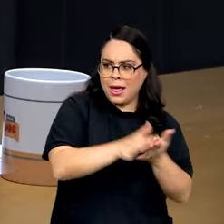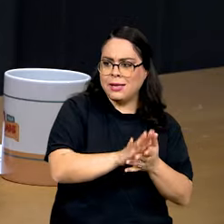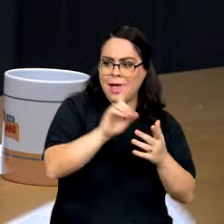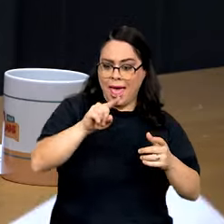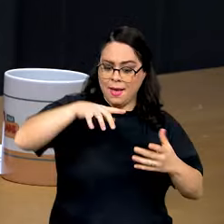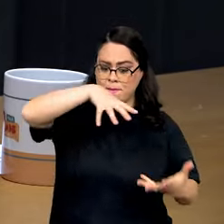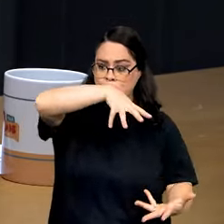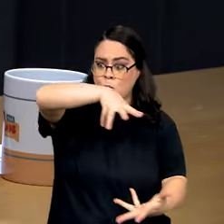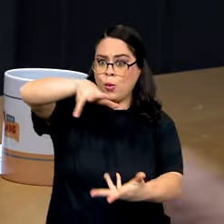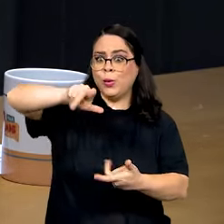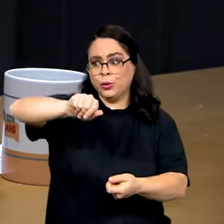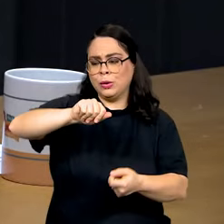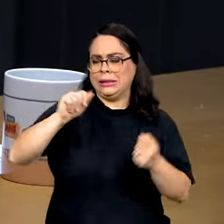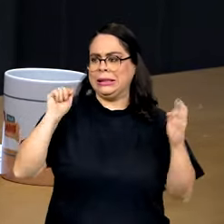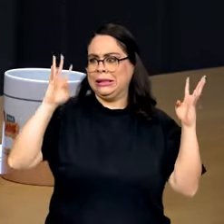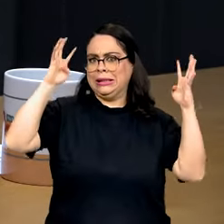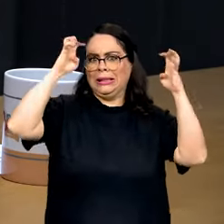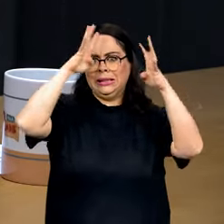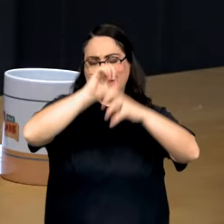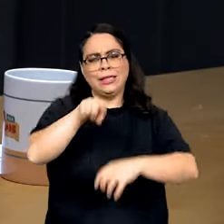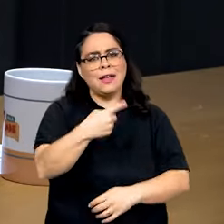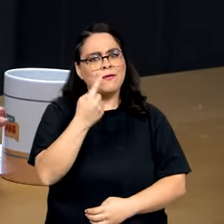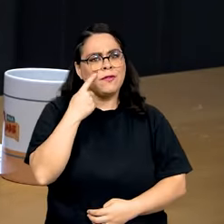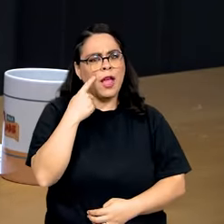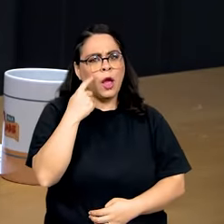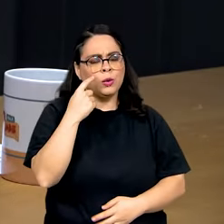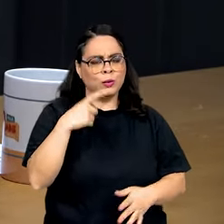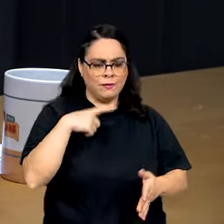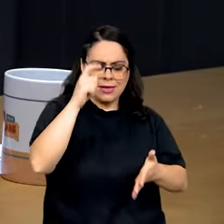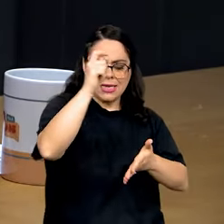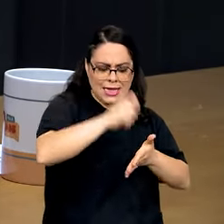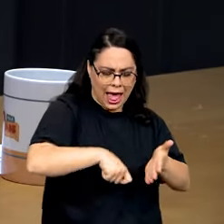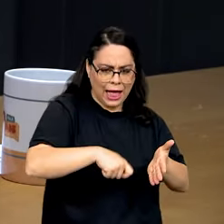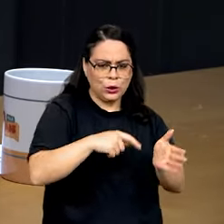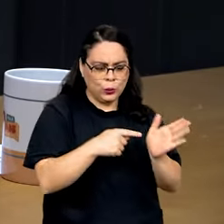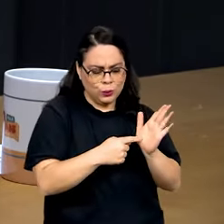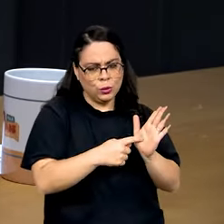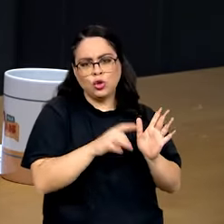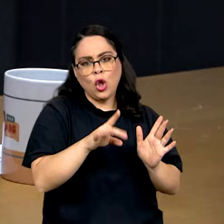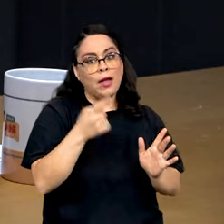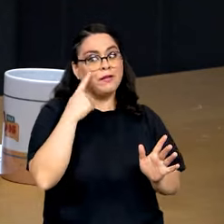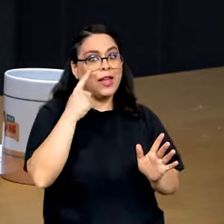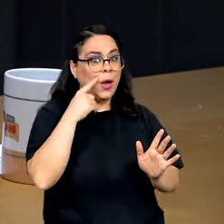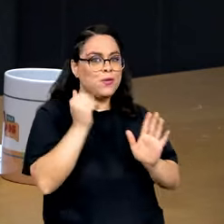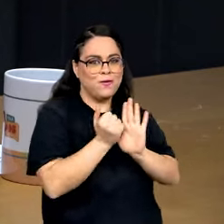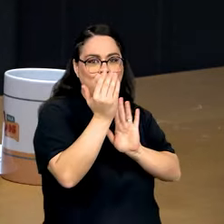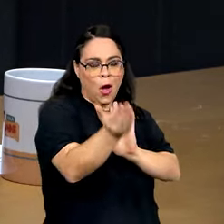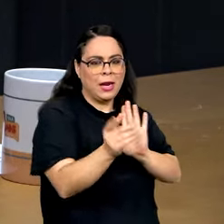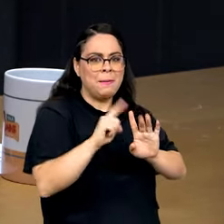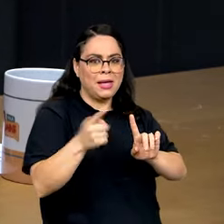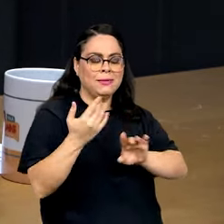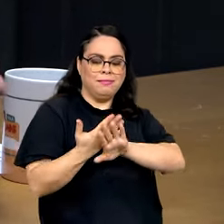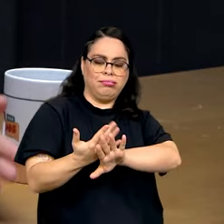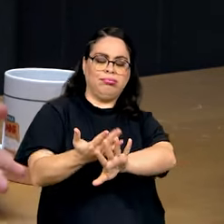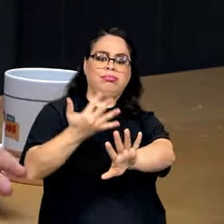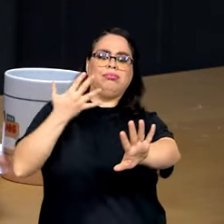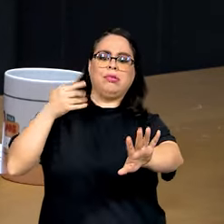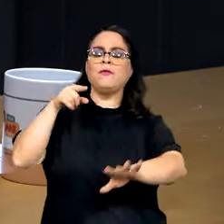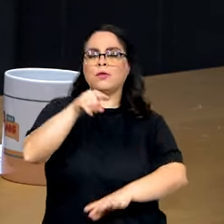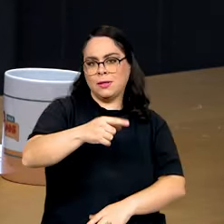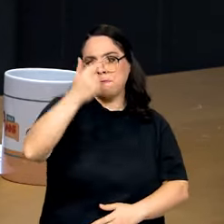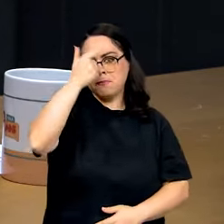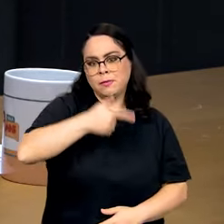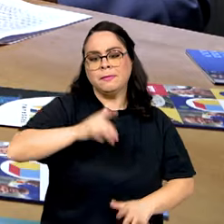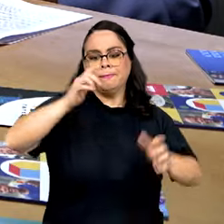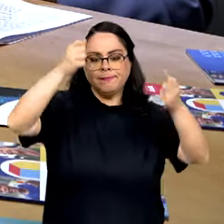processo bem complexo né a gente vê ali quando foi assinado o tratado no final mas tem toda uma jornada aí o senhor